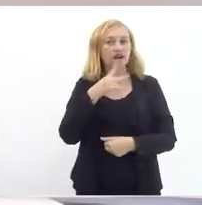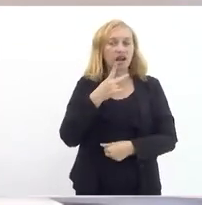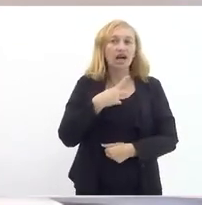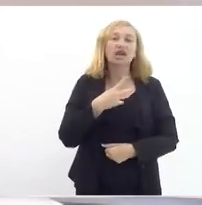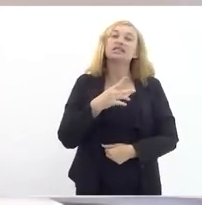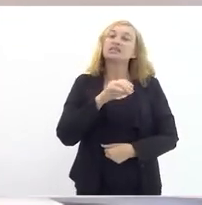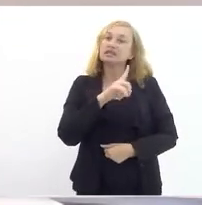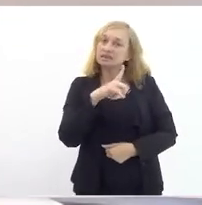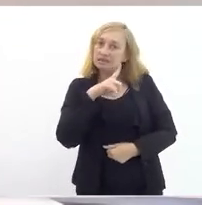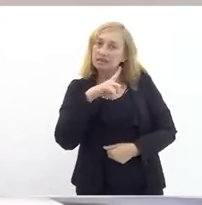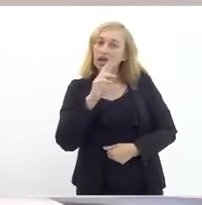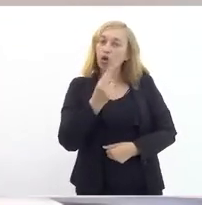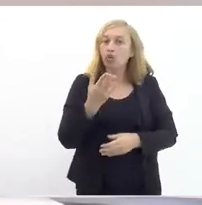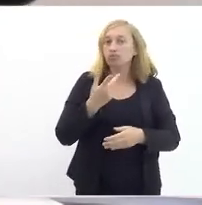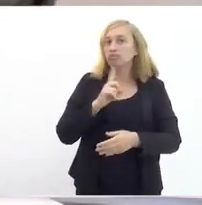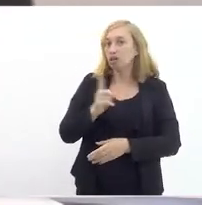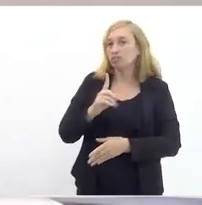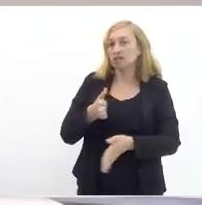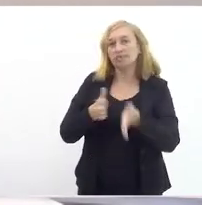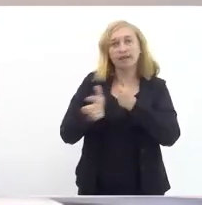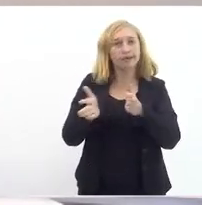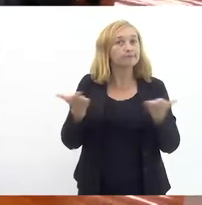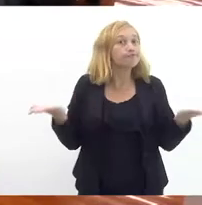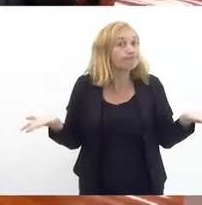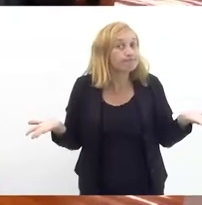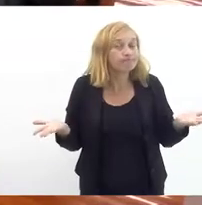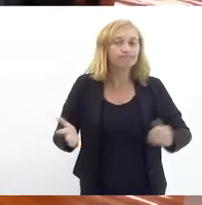se tem acessibilidade ou não.